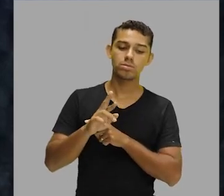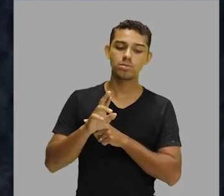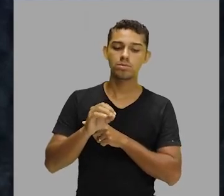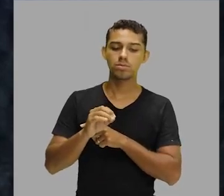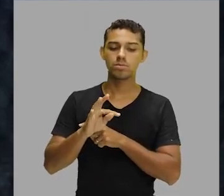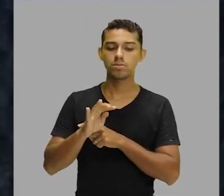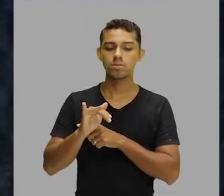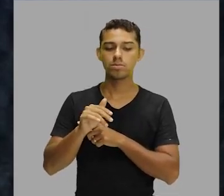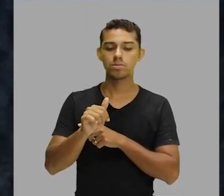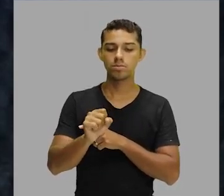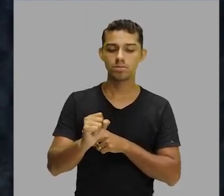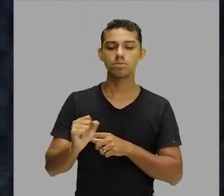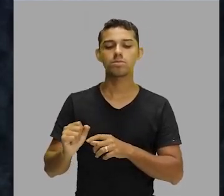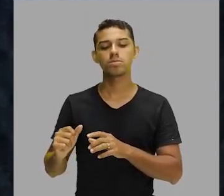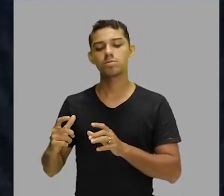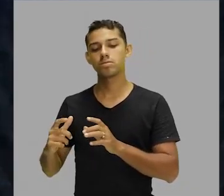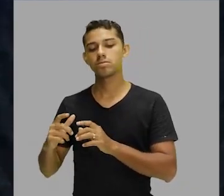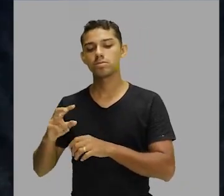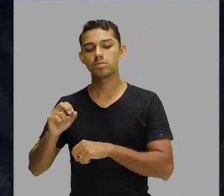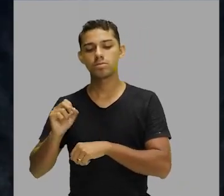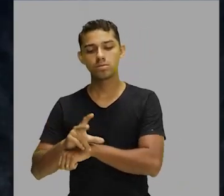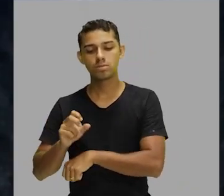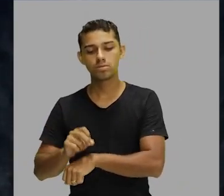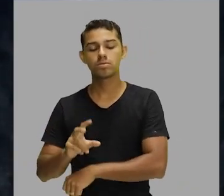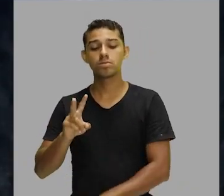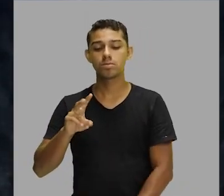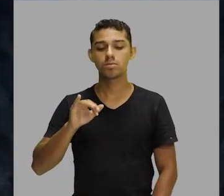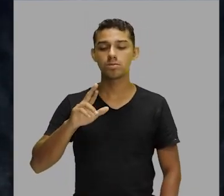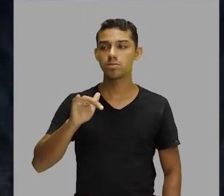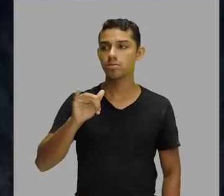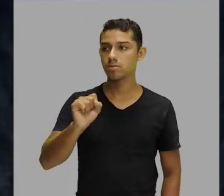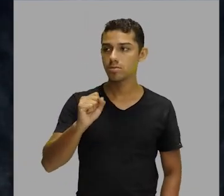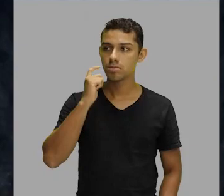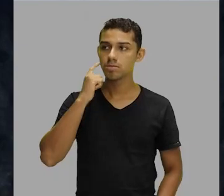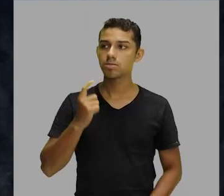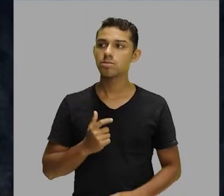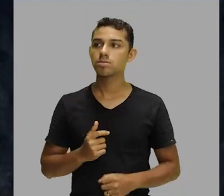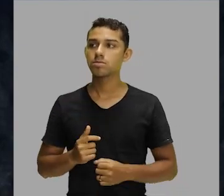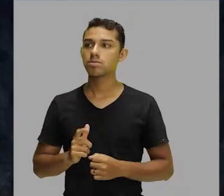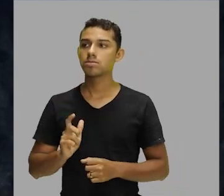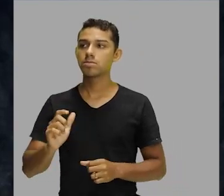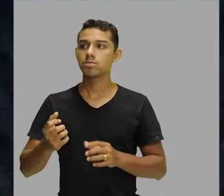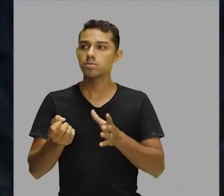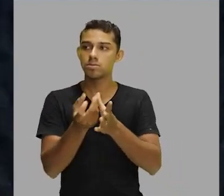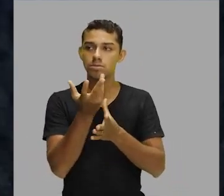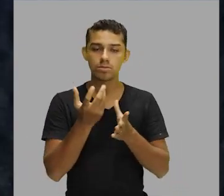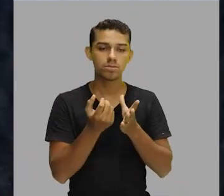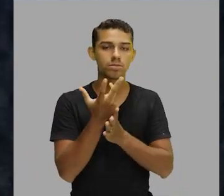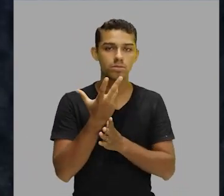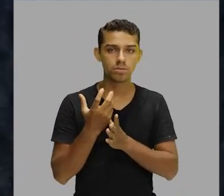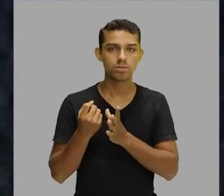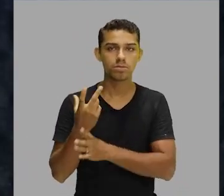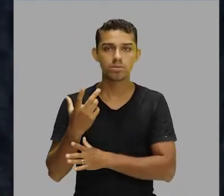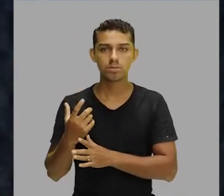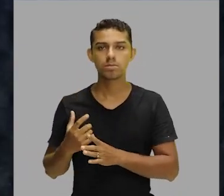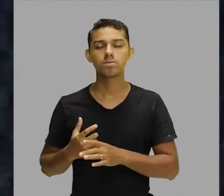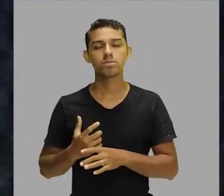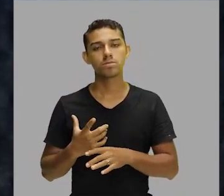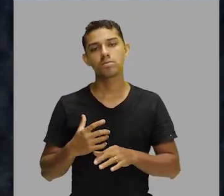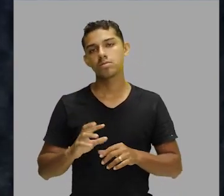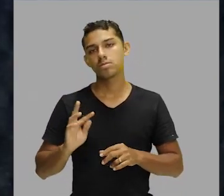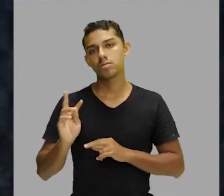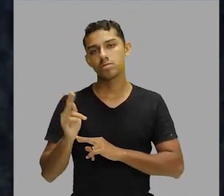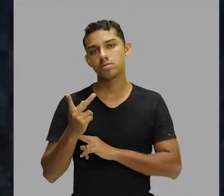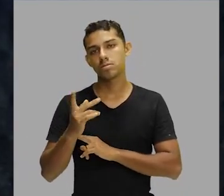passa a produzir as proteínas do vírus. E aí, produzindo proteínas virais, vai formar mais vírus. E aí, quando vai chegar um momento